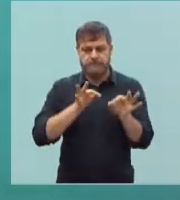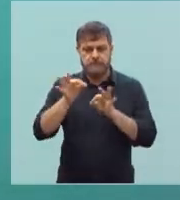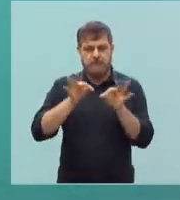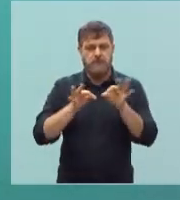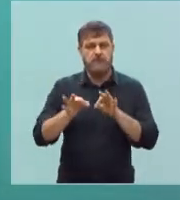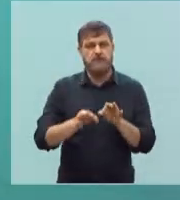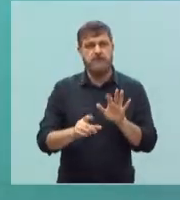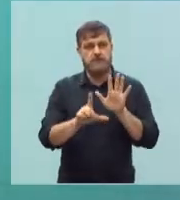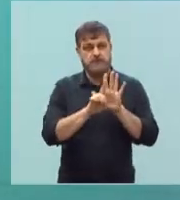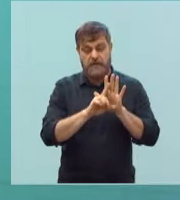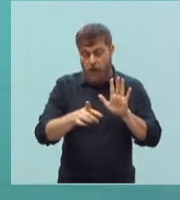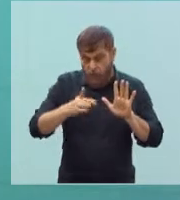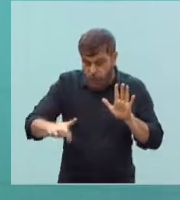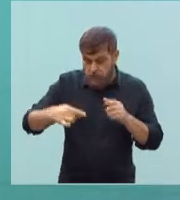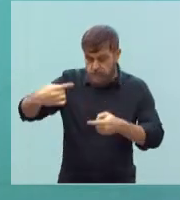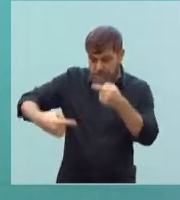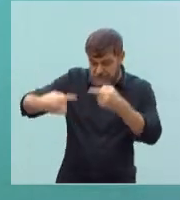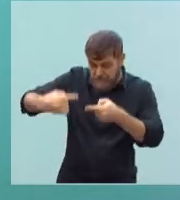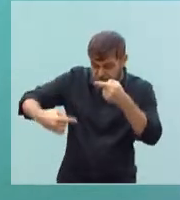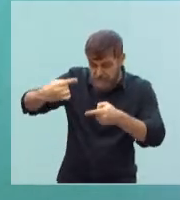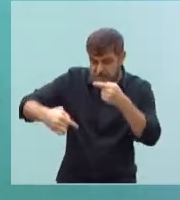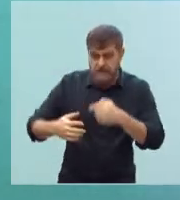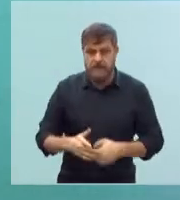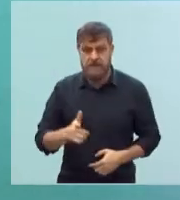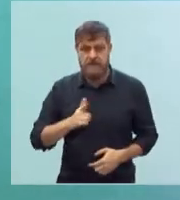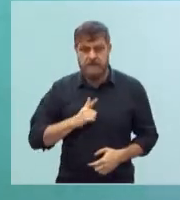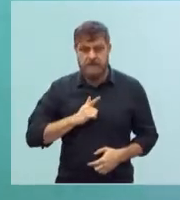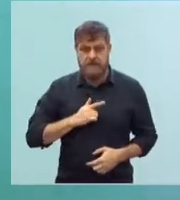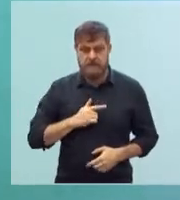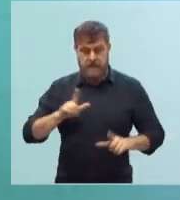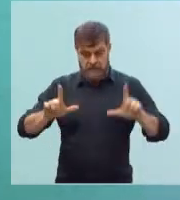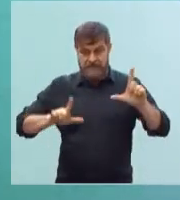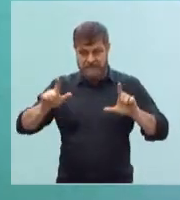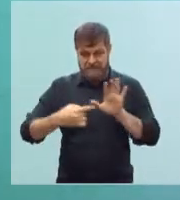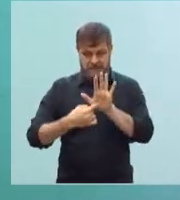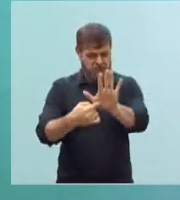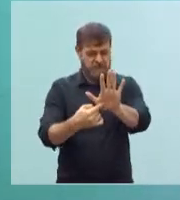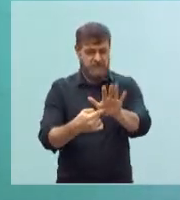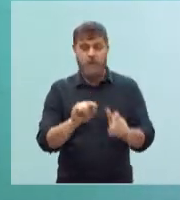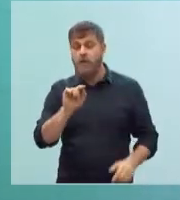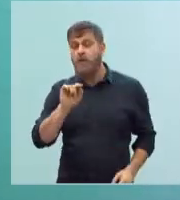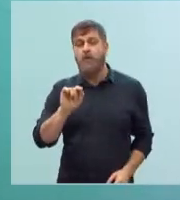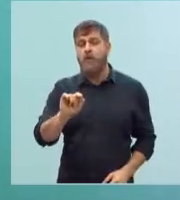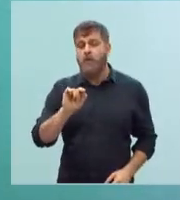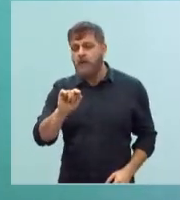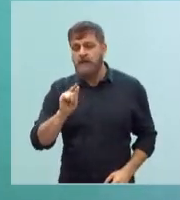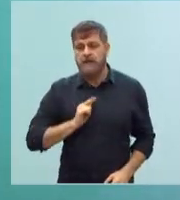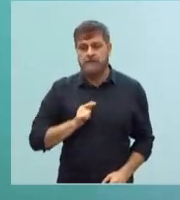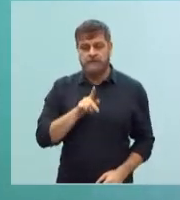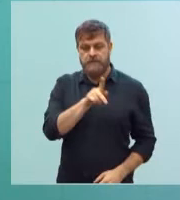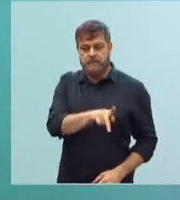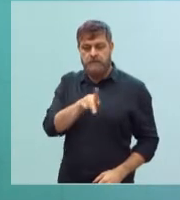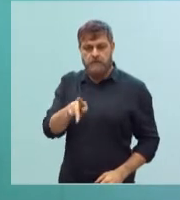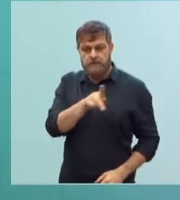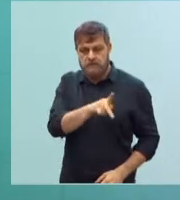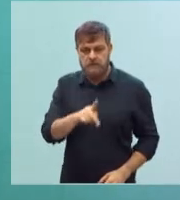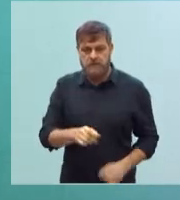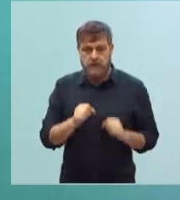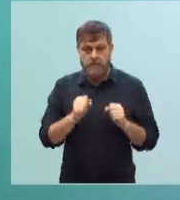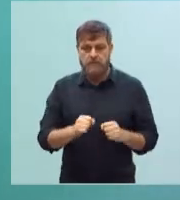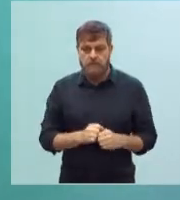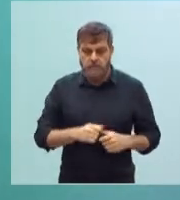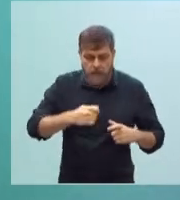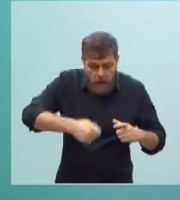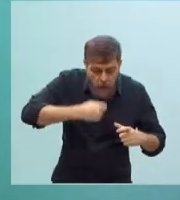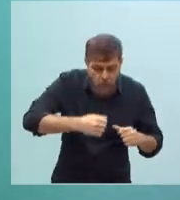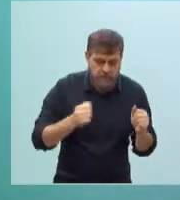último projeto que eu trouxe para a gente debater, e foi até matéria da imprensa, foi a questão de os professores